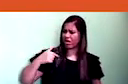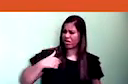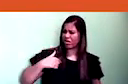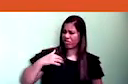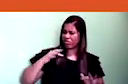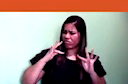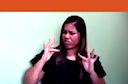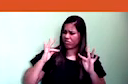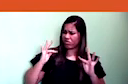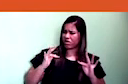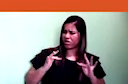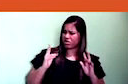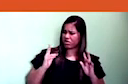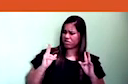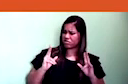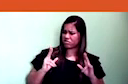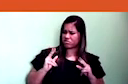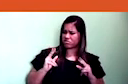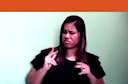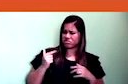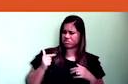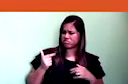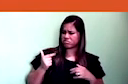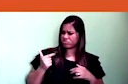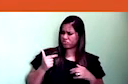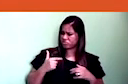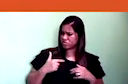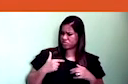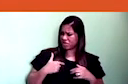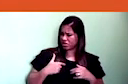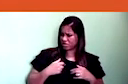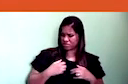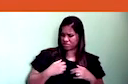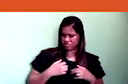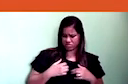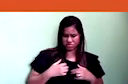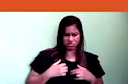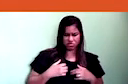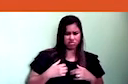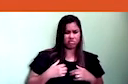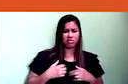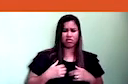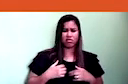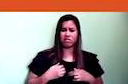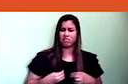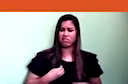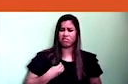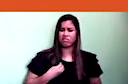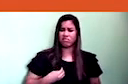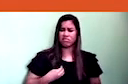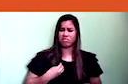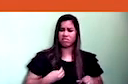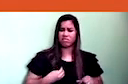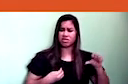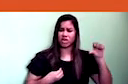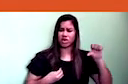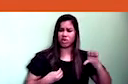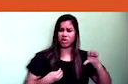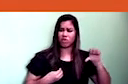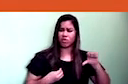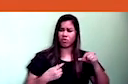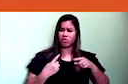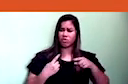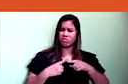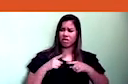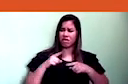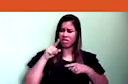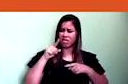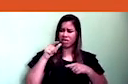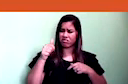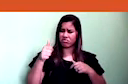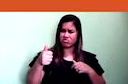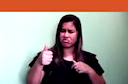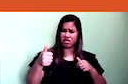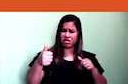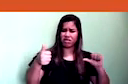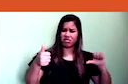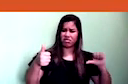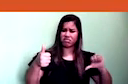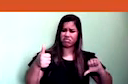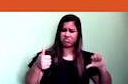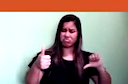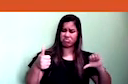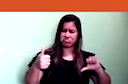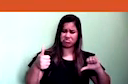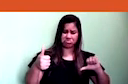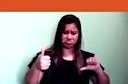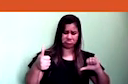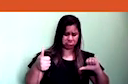se questionar se a sua vida também não está ruim, porque a do outro parece ser mais feliz que a sua. Lembrando